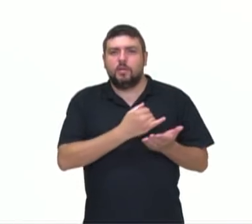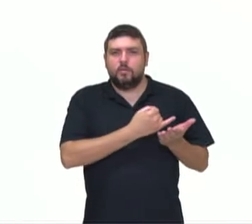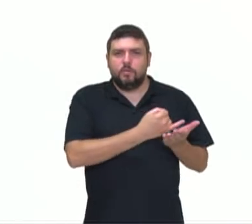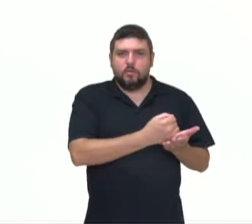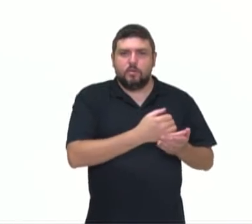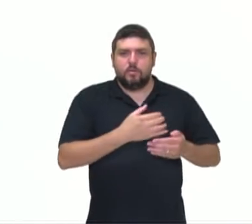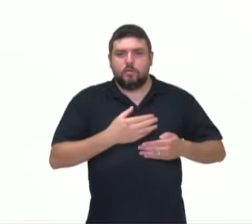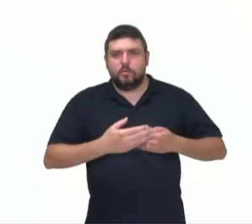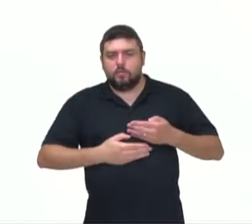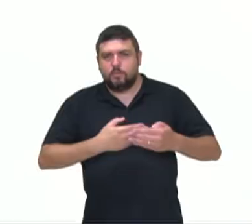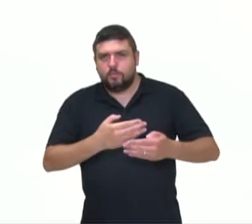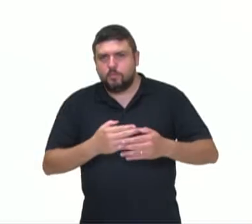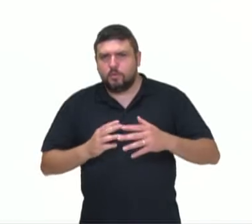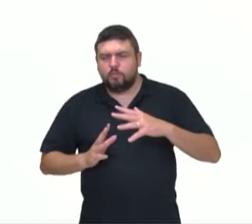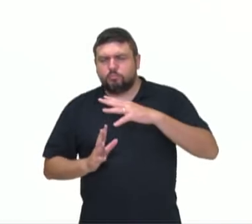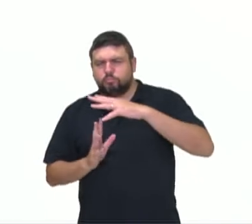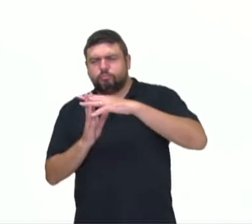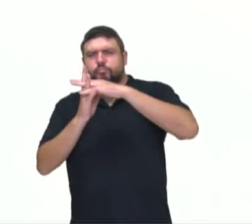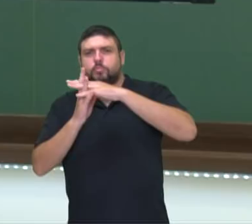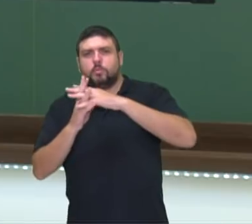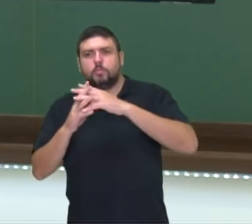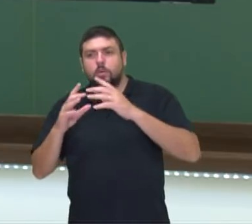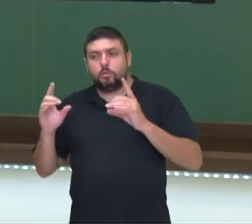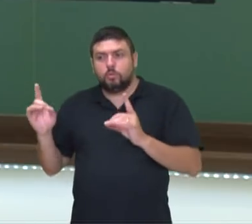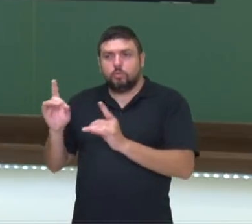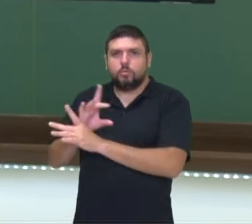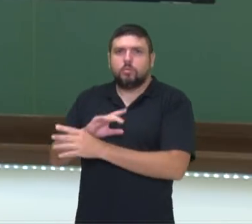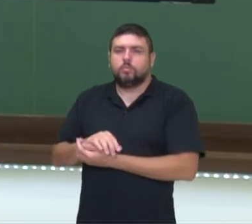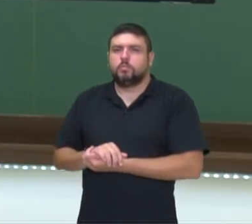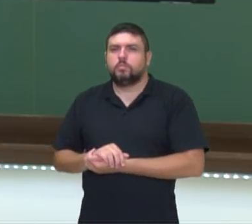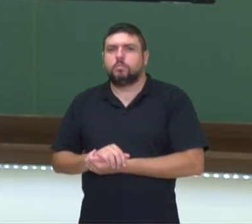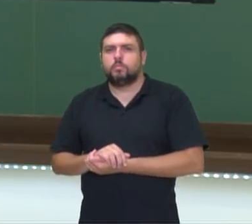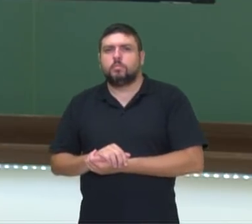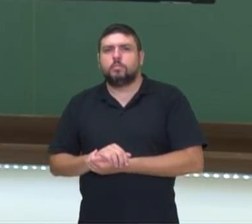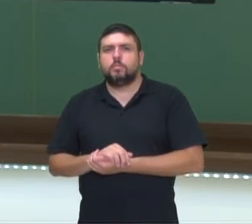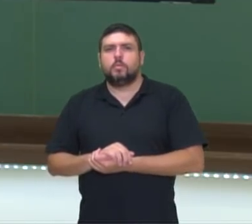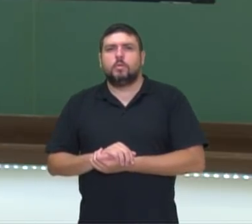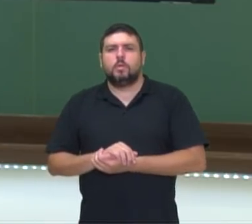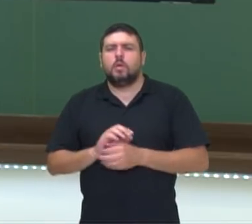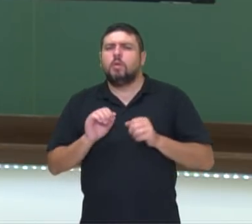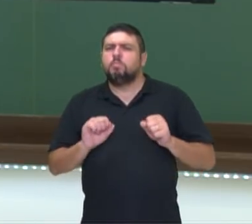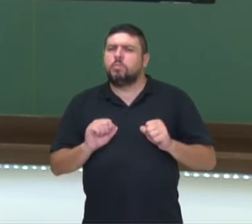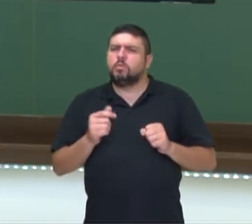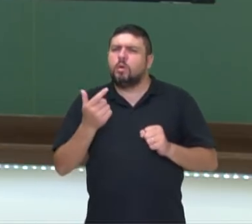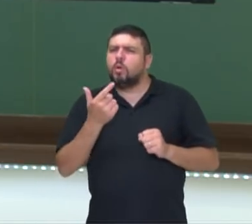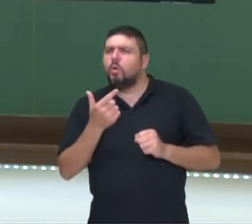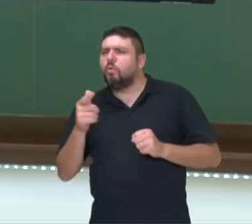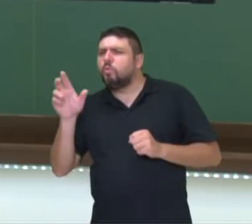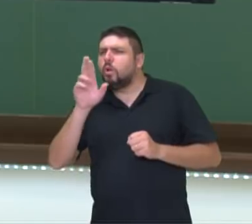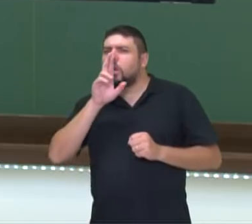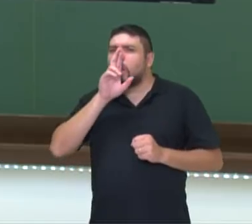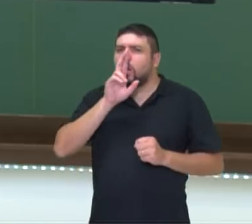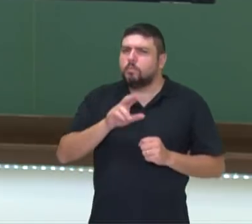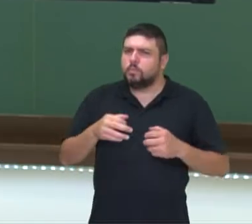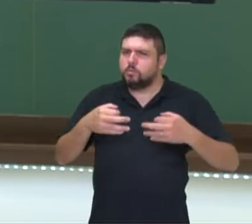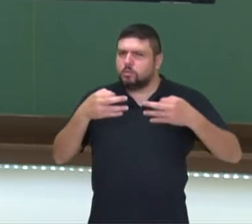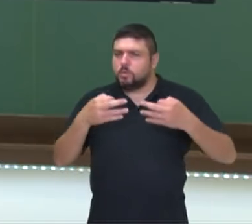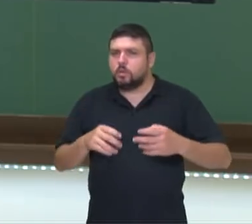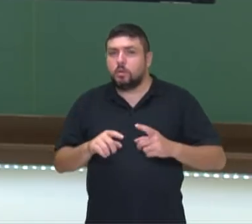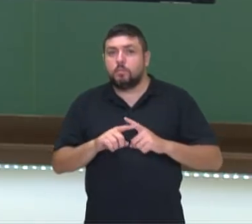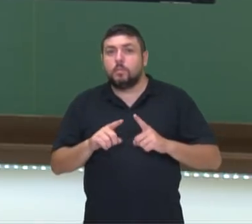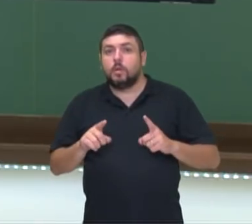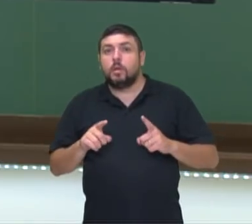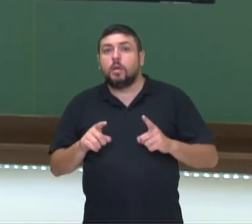desenvolvimento, clímax e conclusão. Até pode ter uma ou outra resposta correta nas outras alternativas, mas